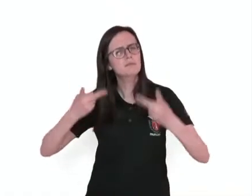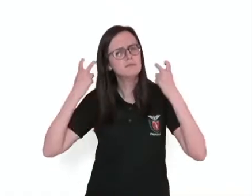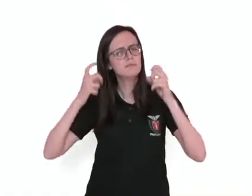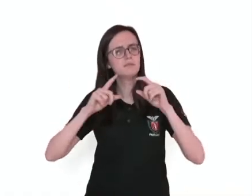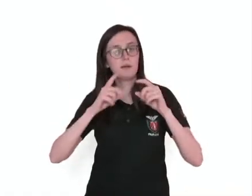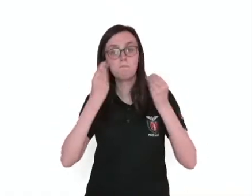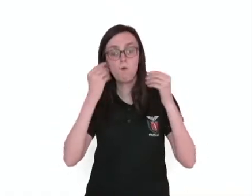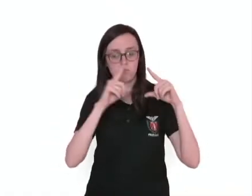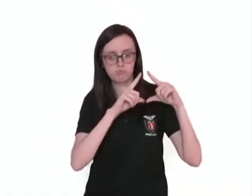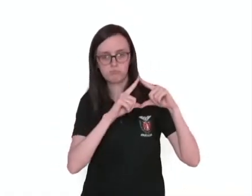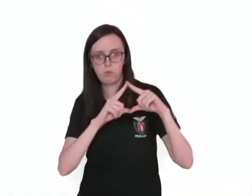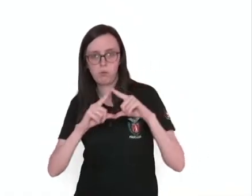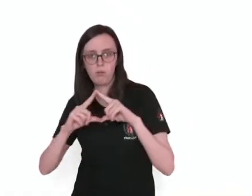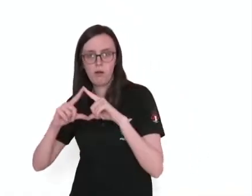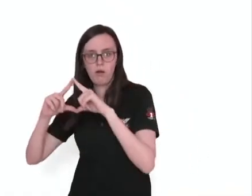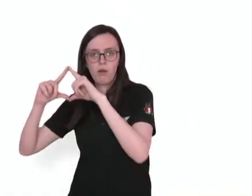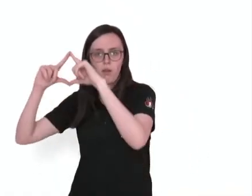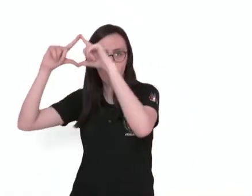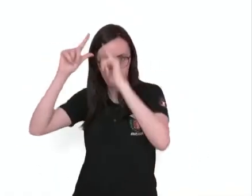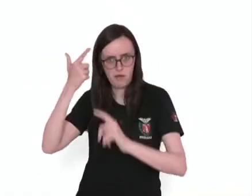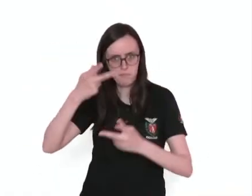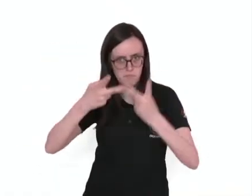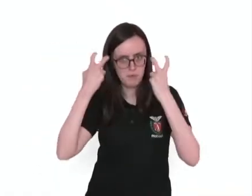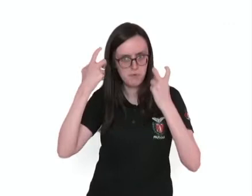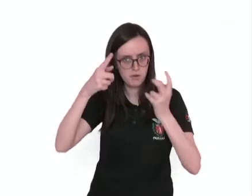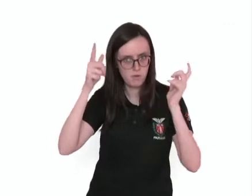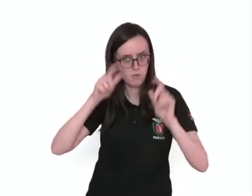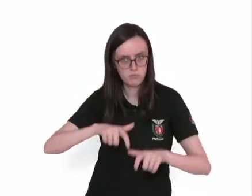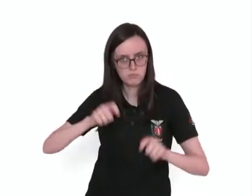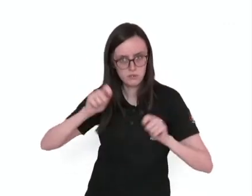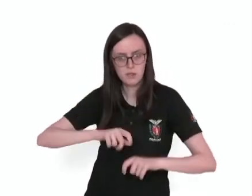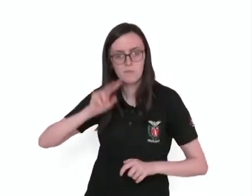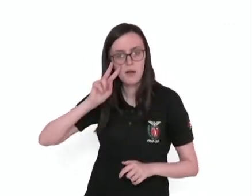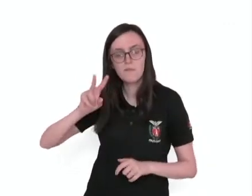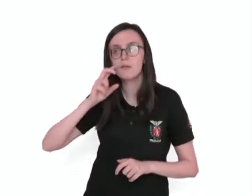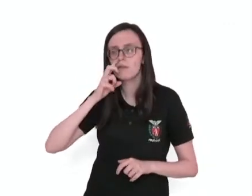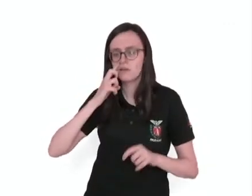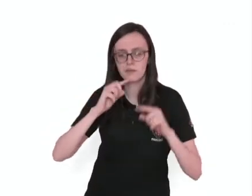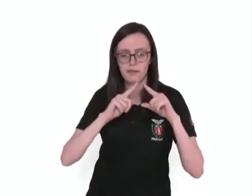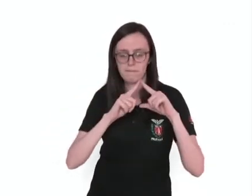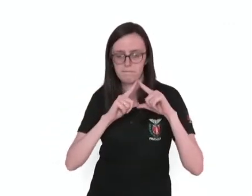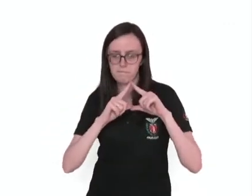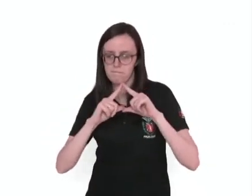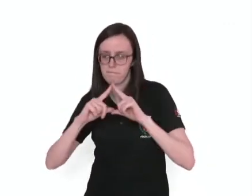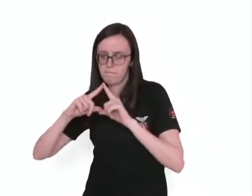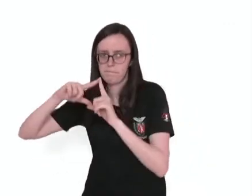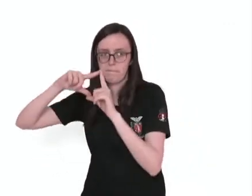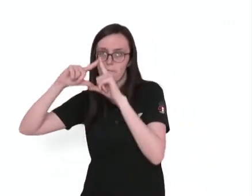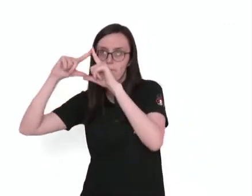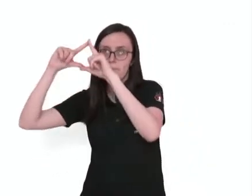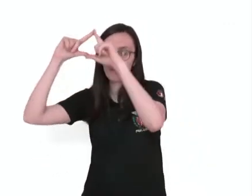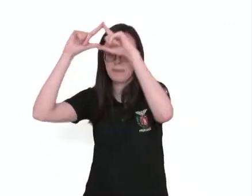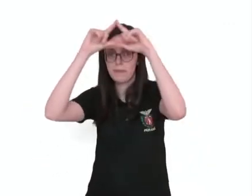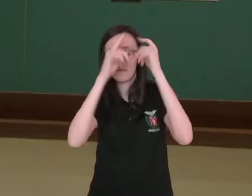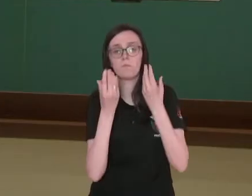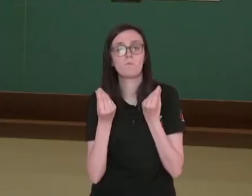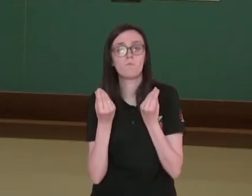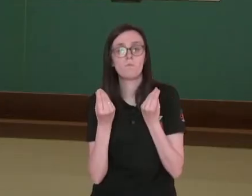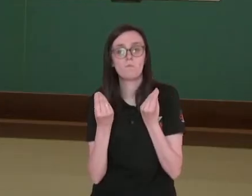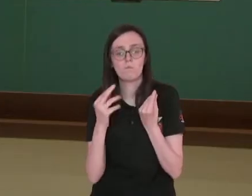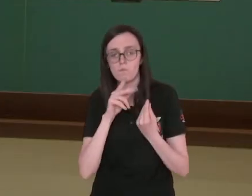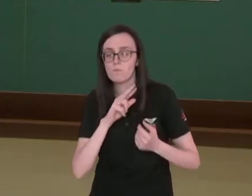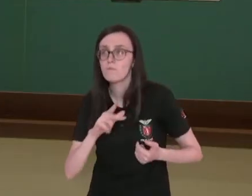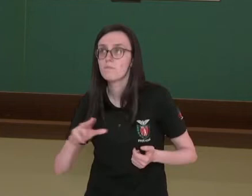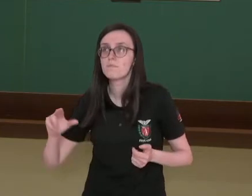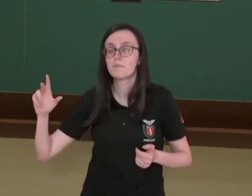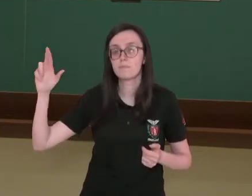se destaca, né? Então, ele vai fazendo essa, né? Vai um aqui pertinho do outro, tem outros aqui também, então tem vários